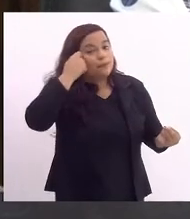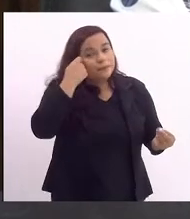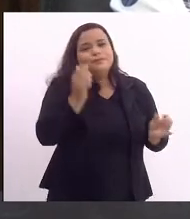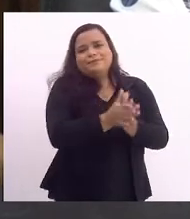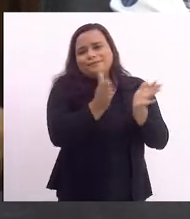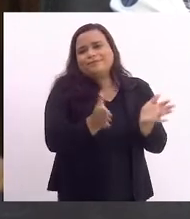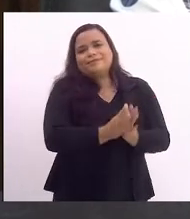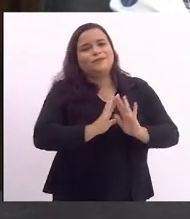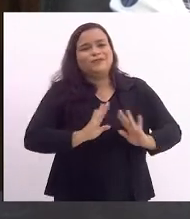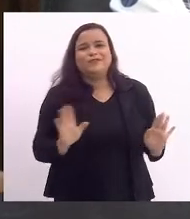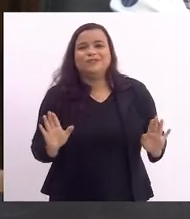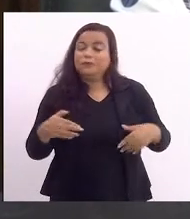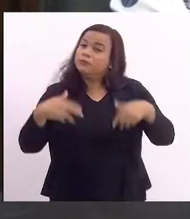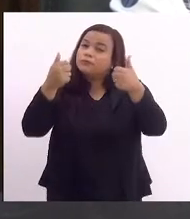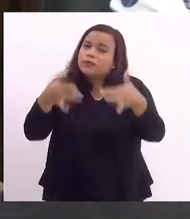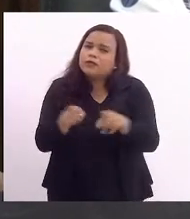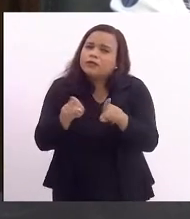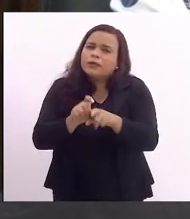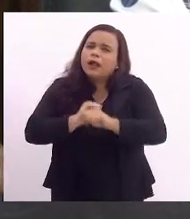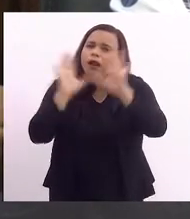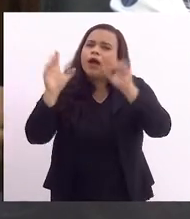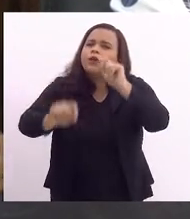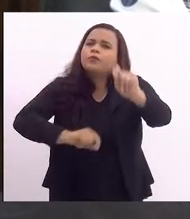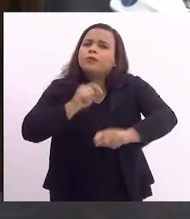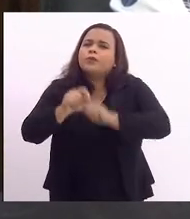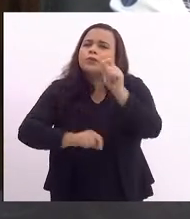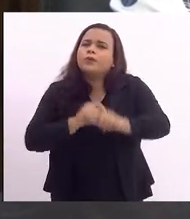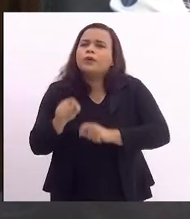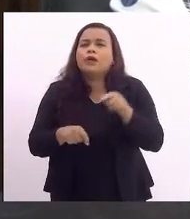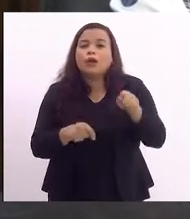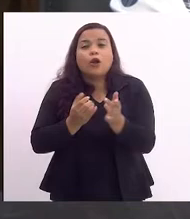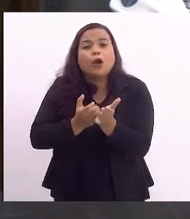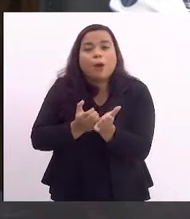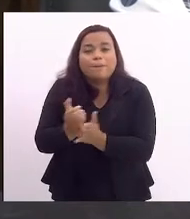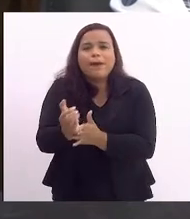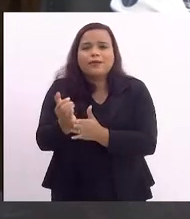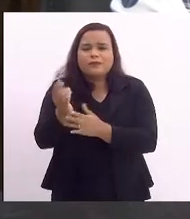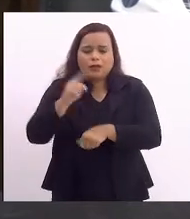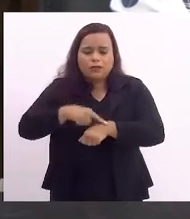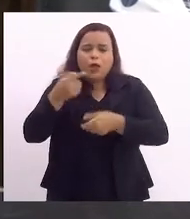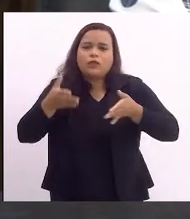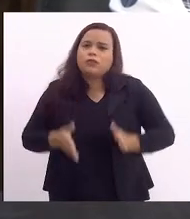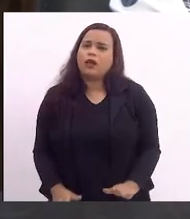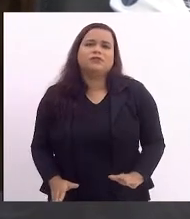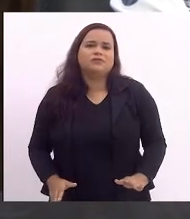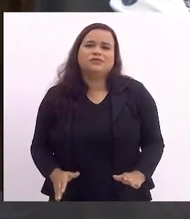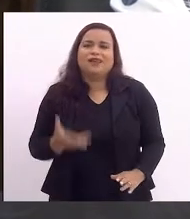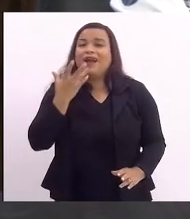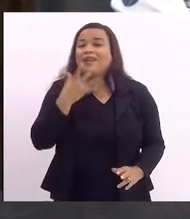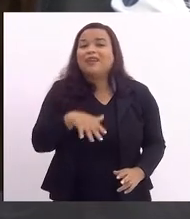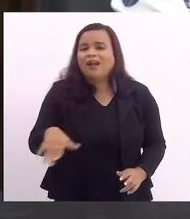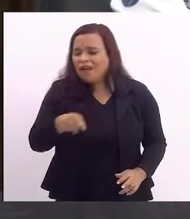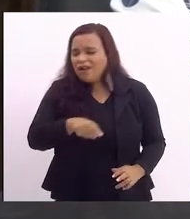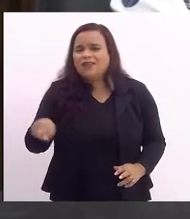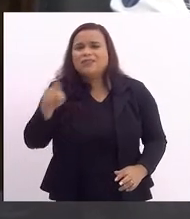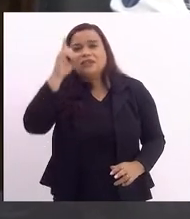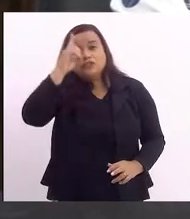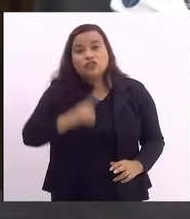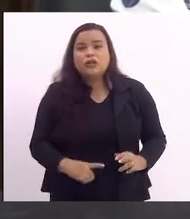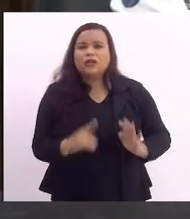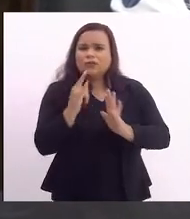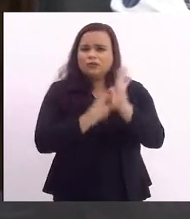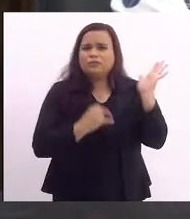é que essa presunção de suspeição ela começa desde o momento do nascimento. São as nossas crianças que não têm direito ao registro